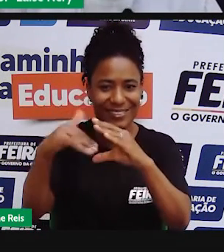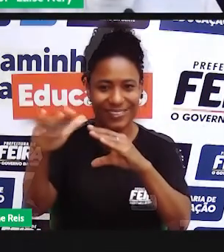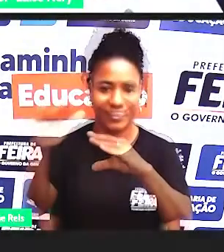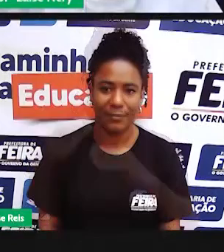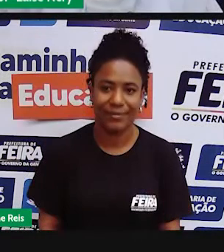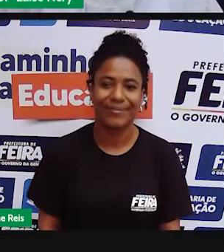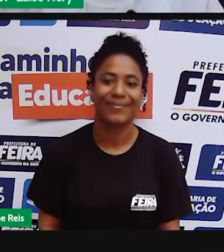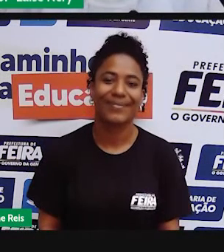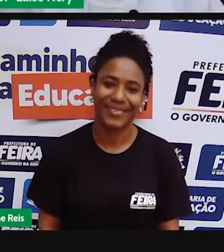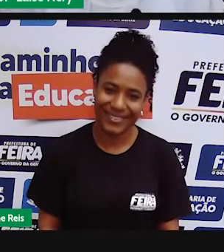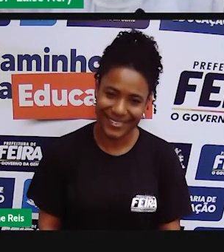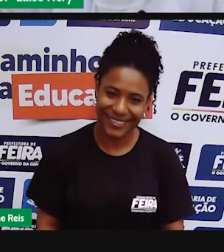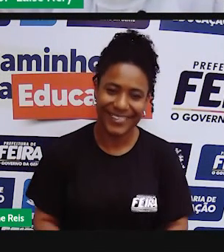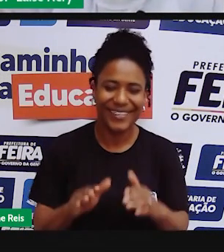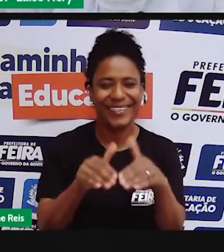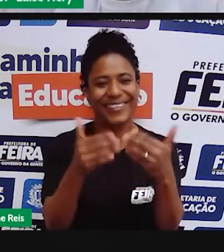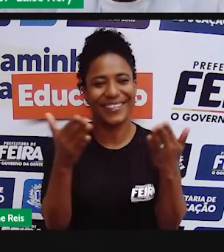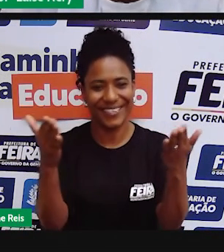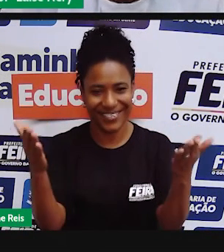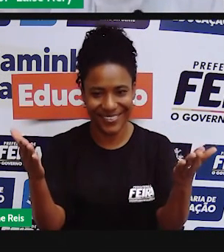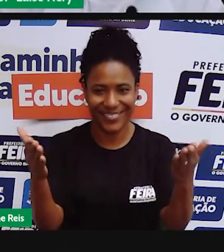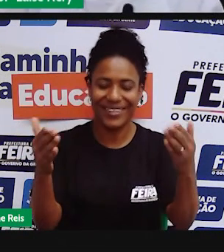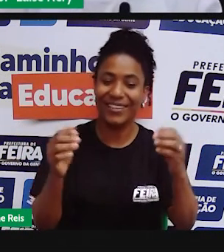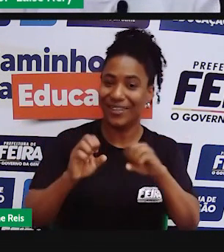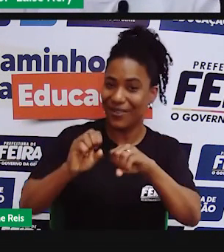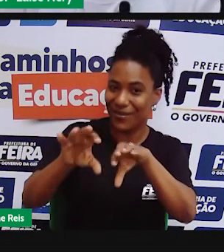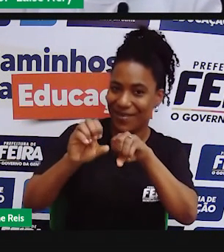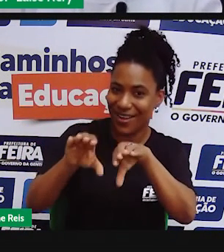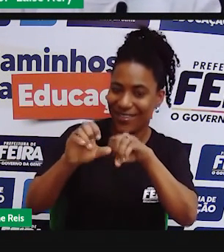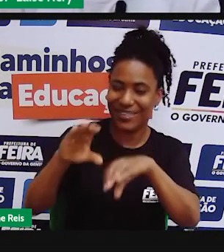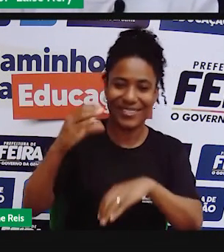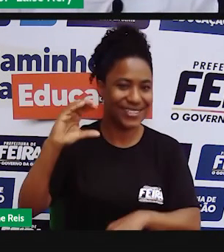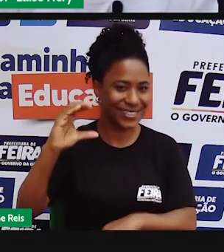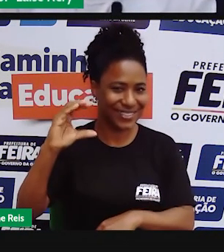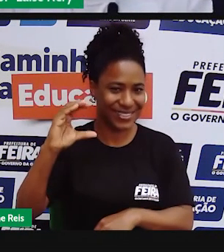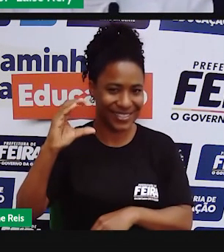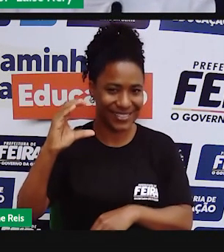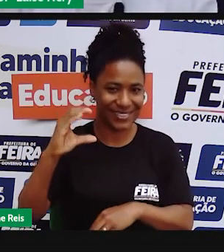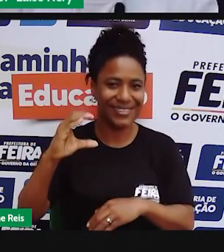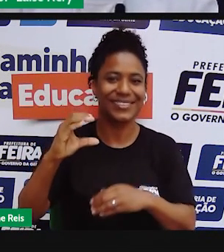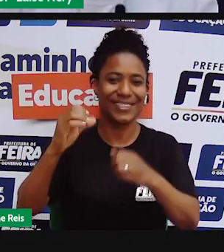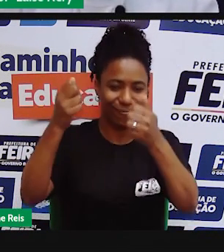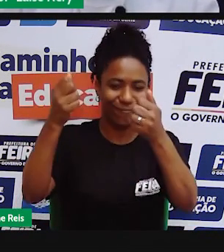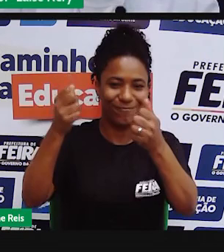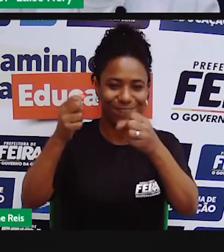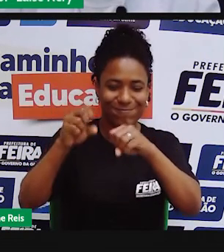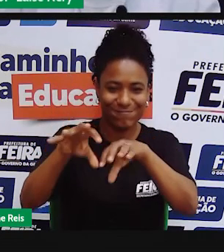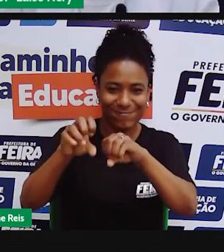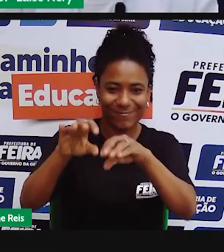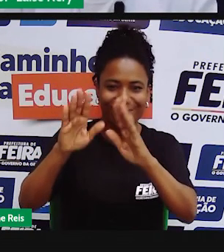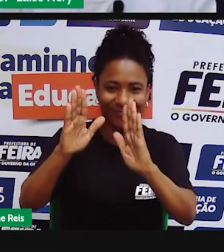ok? Então é isso, gente. Essa foi a nossa aula de ciências de hoje,